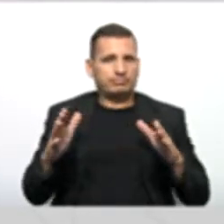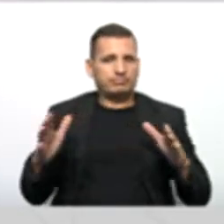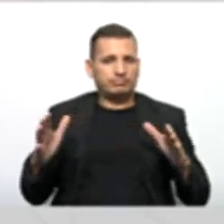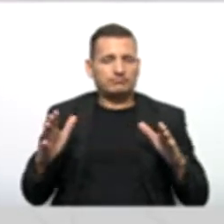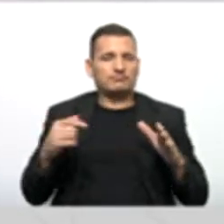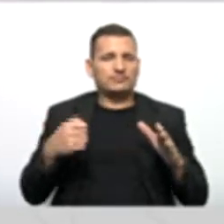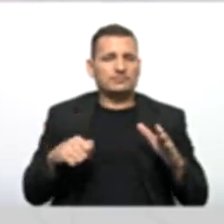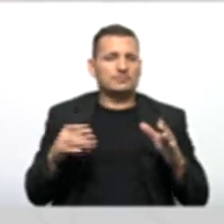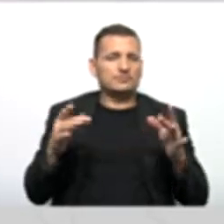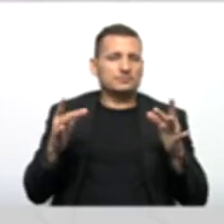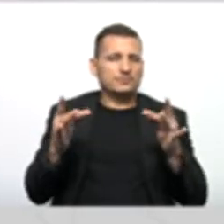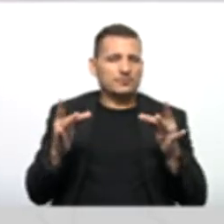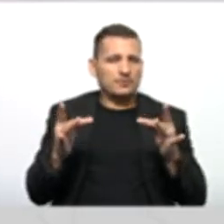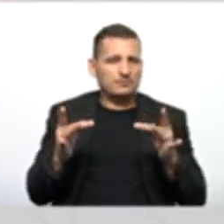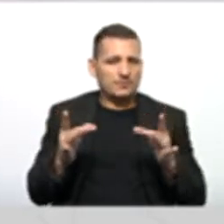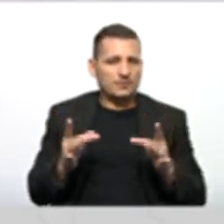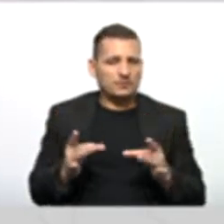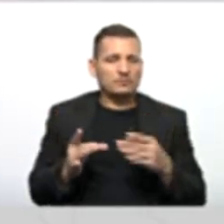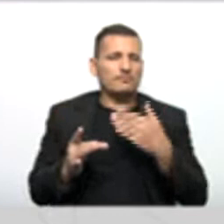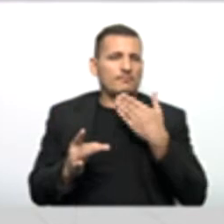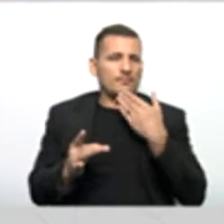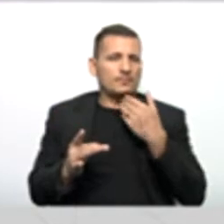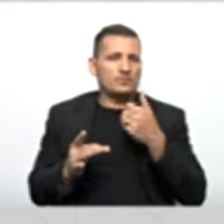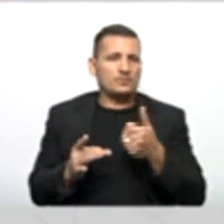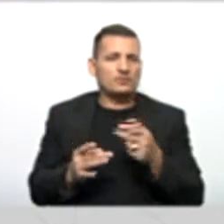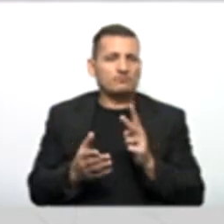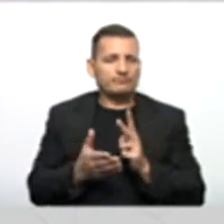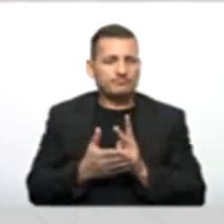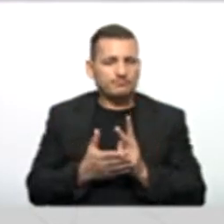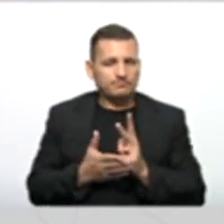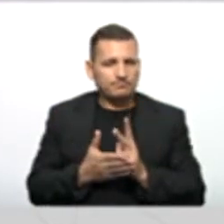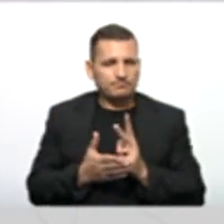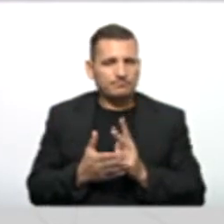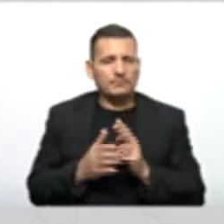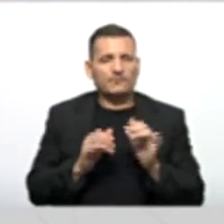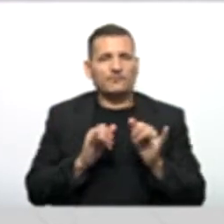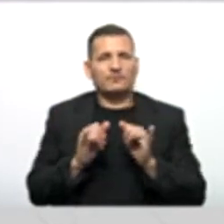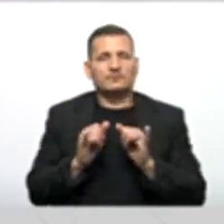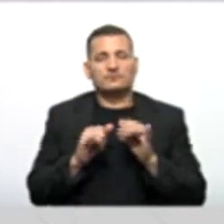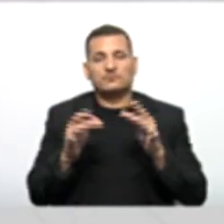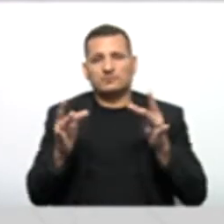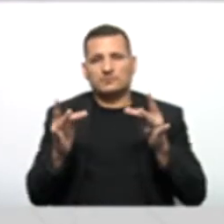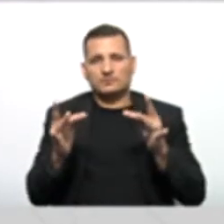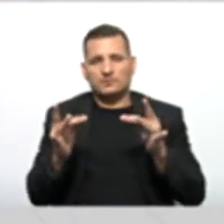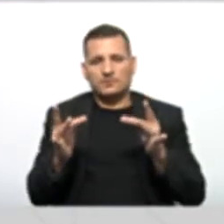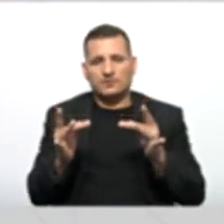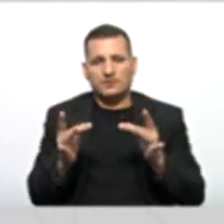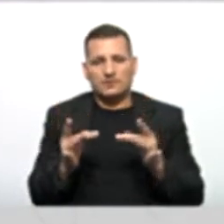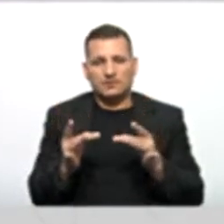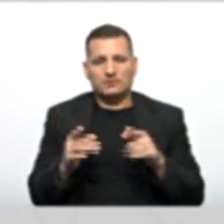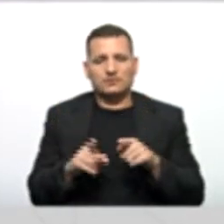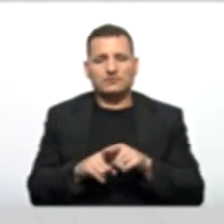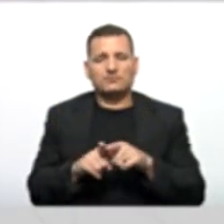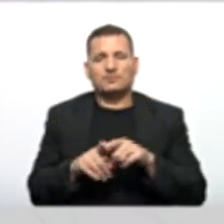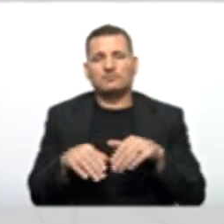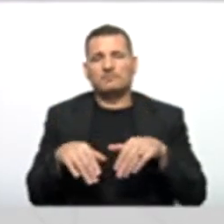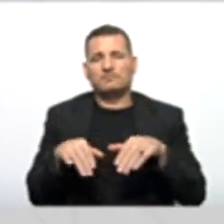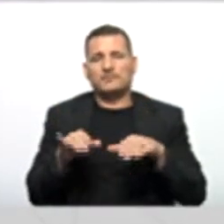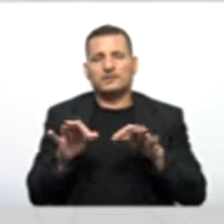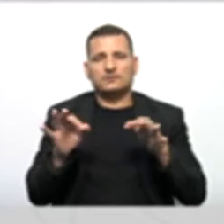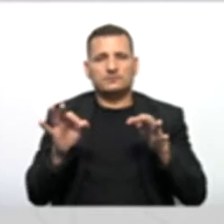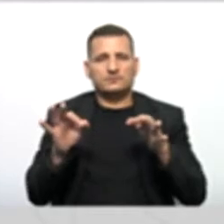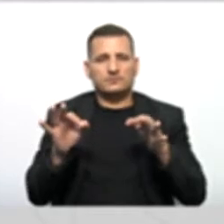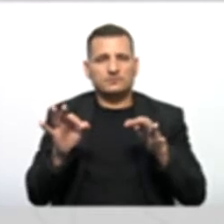de um plano conforme informações mais detalhadas e específicas e estimativas mais exatas se